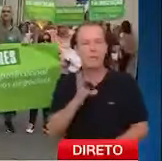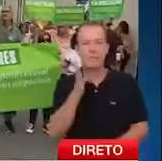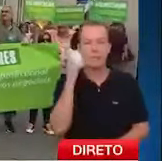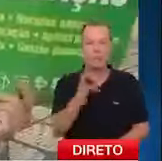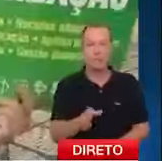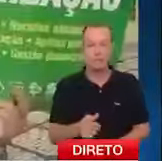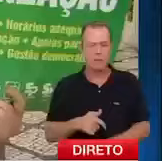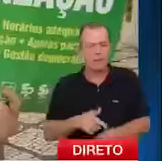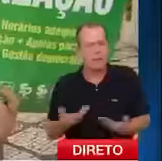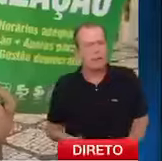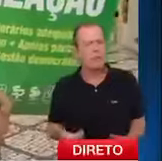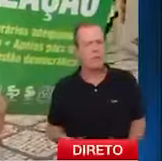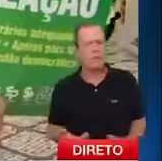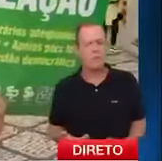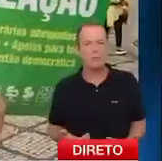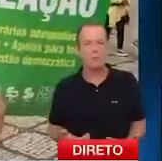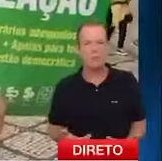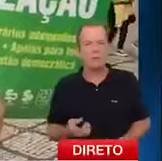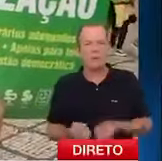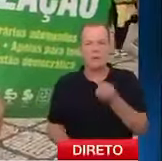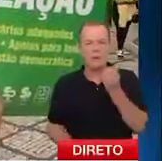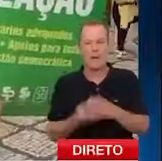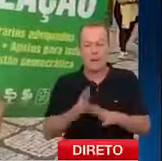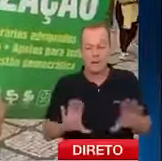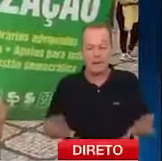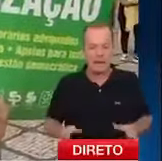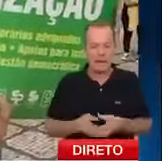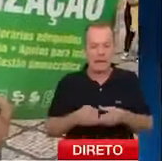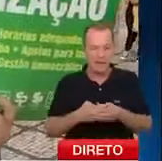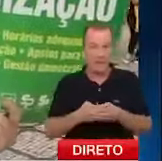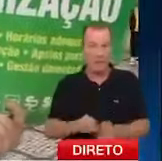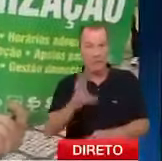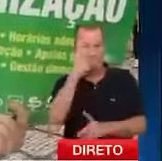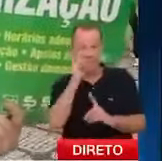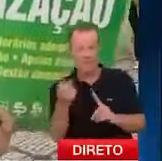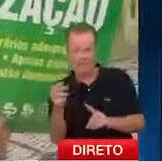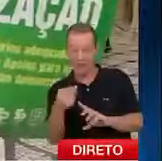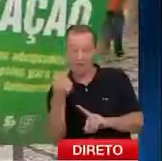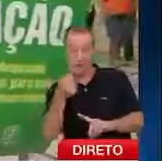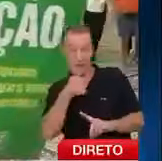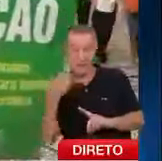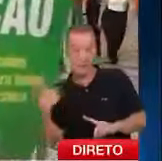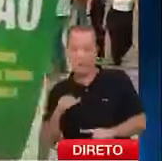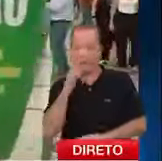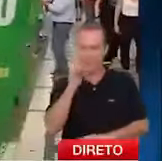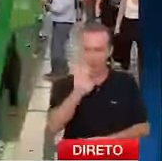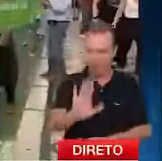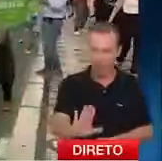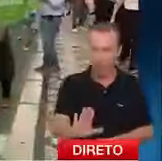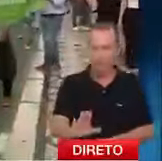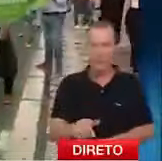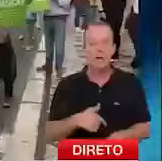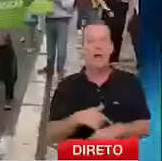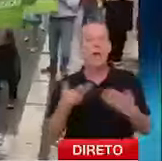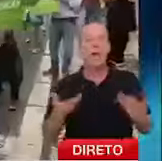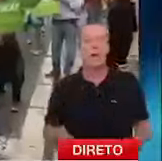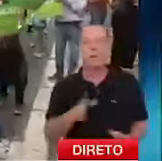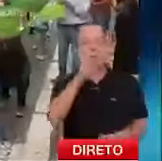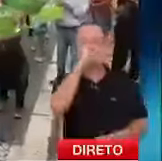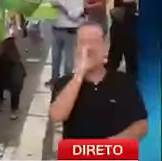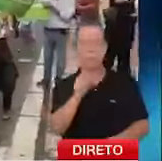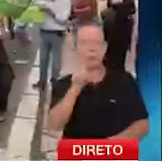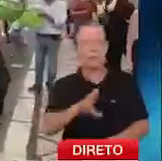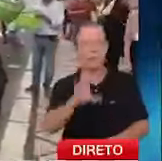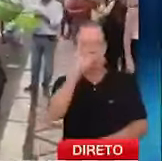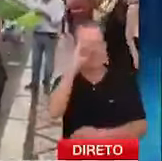que neste momento ainda não foi criada a tal equipa que o governo anterior determinou já este governo e o Ministro